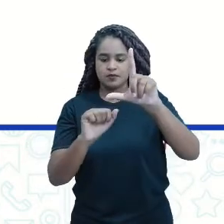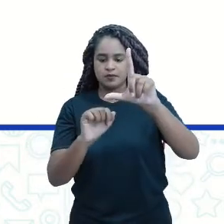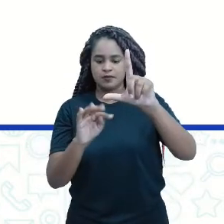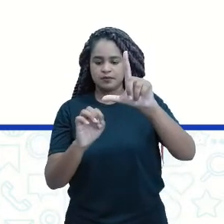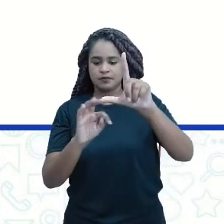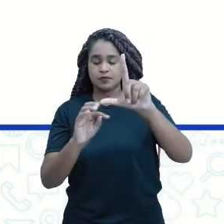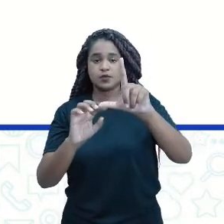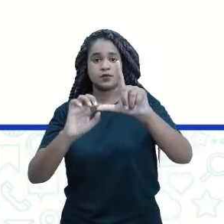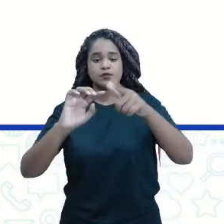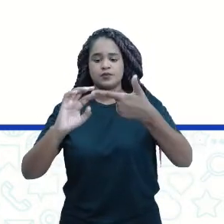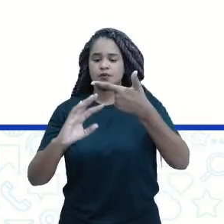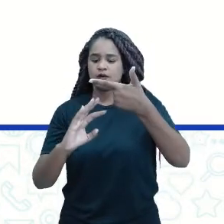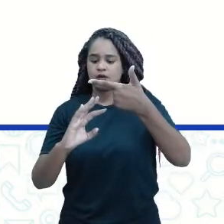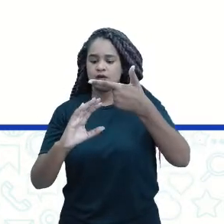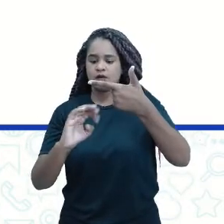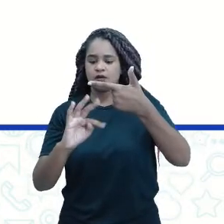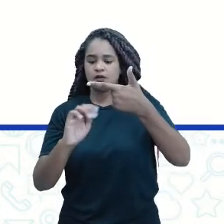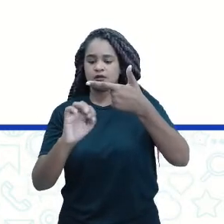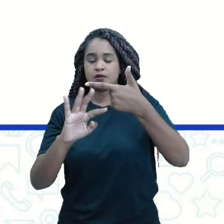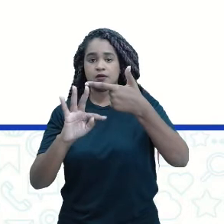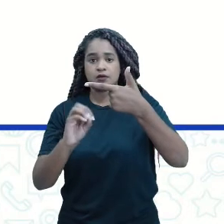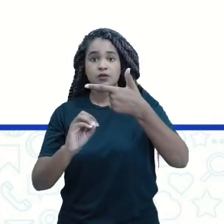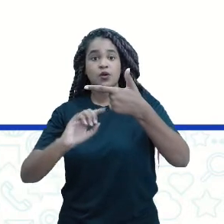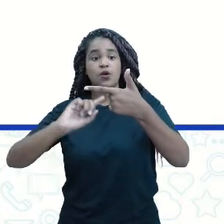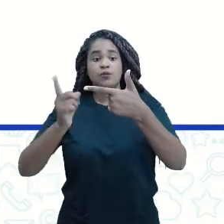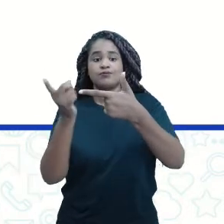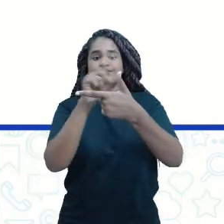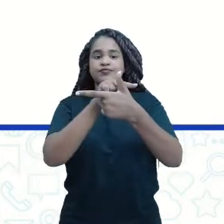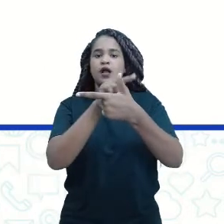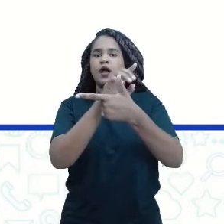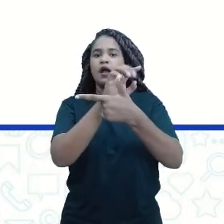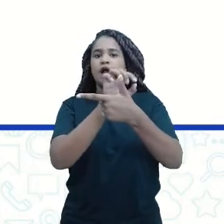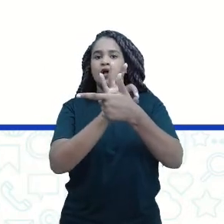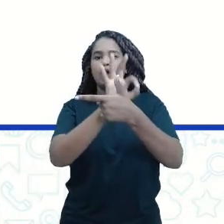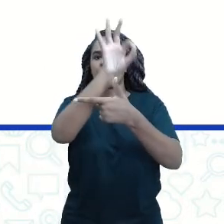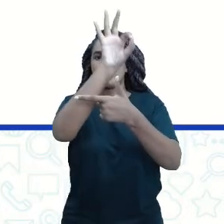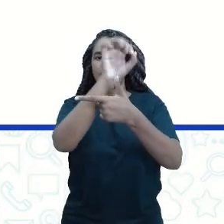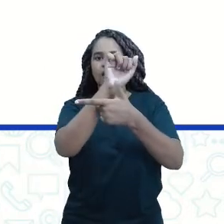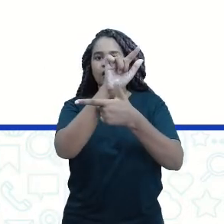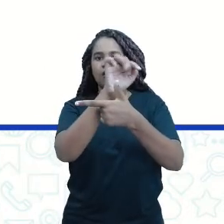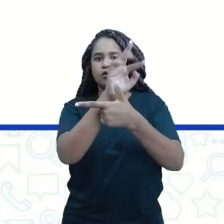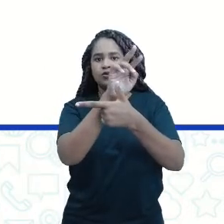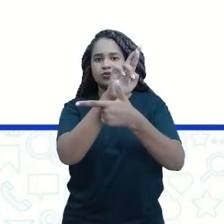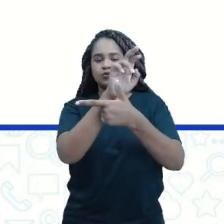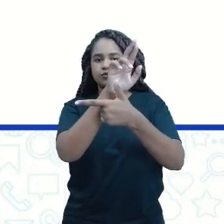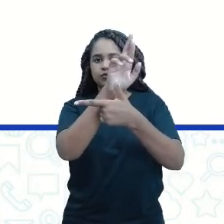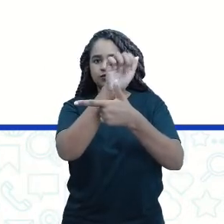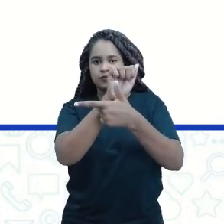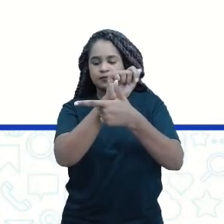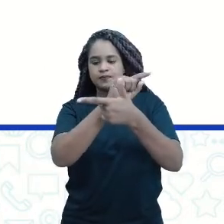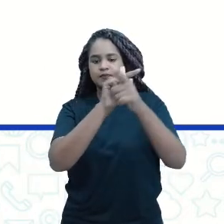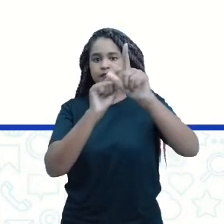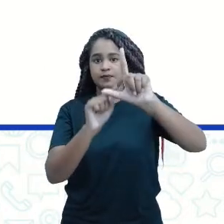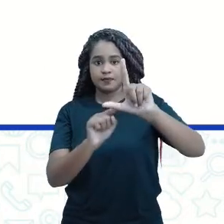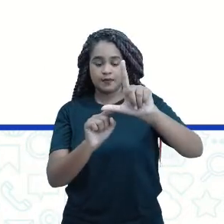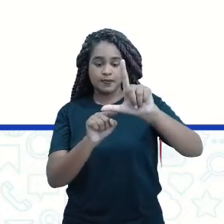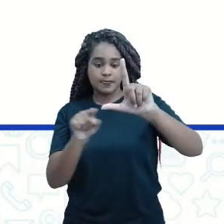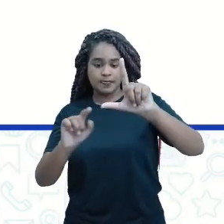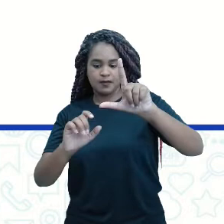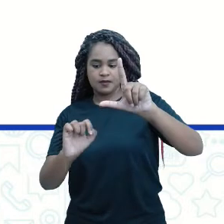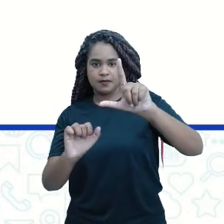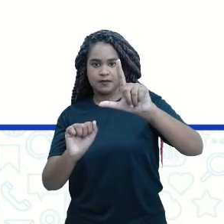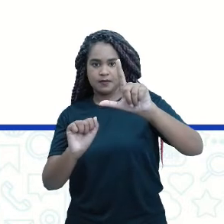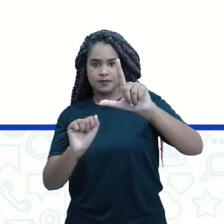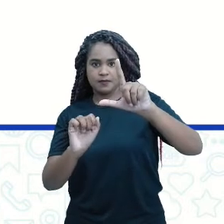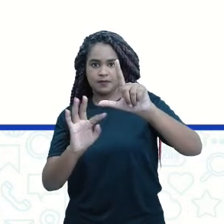catetos, o outro cateto vai ser relacionado à altura. Então, a gente tem ali, ó, o cateto menorzinho agora é a nossa base